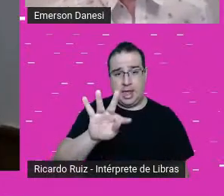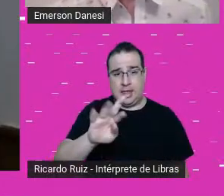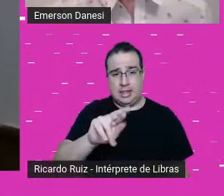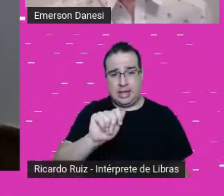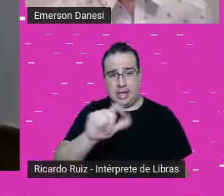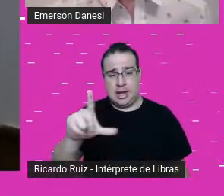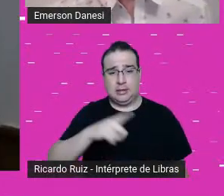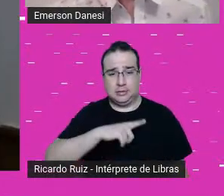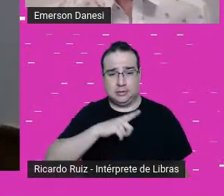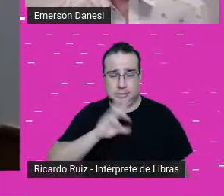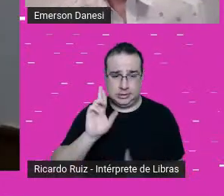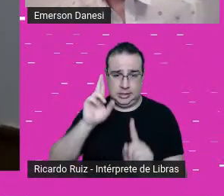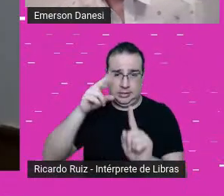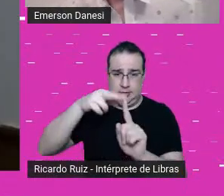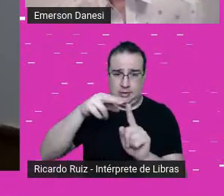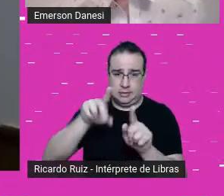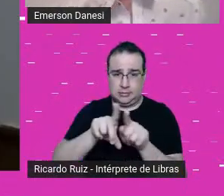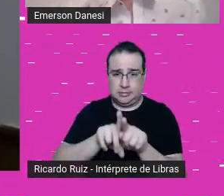dessa referência